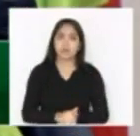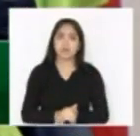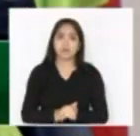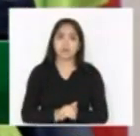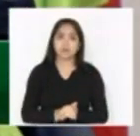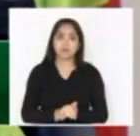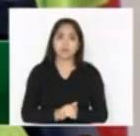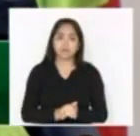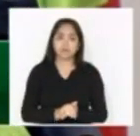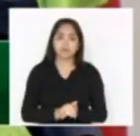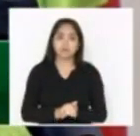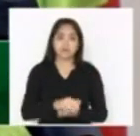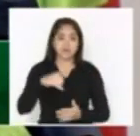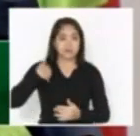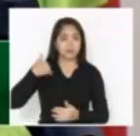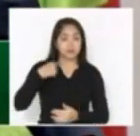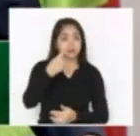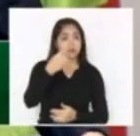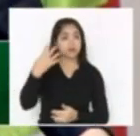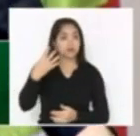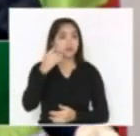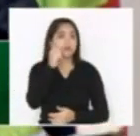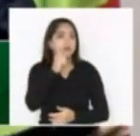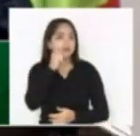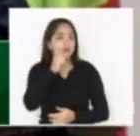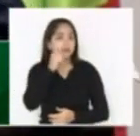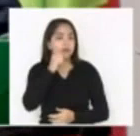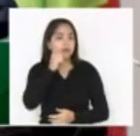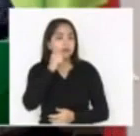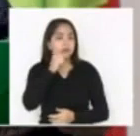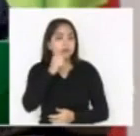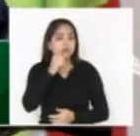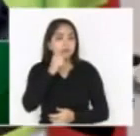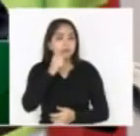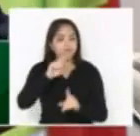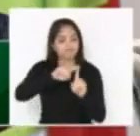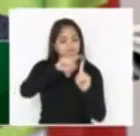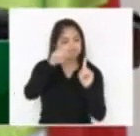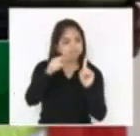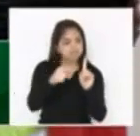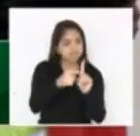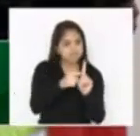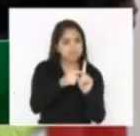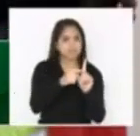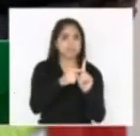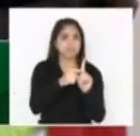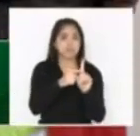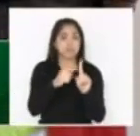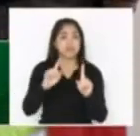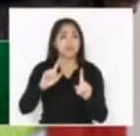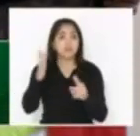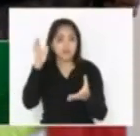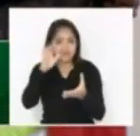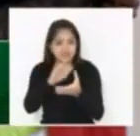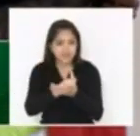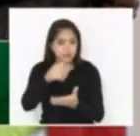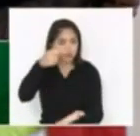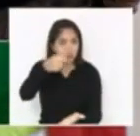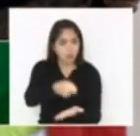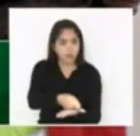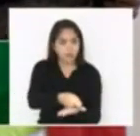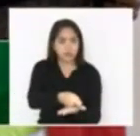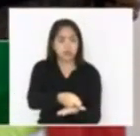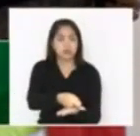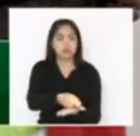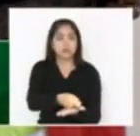Violentada aos 14 anos, Ade engravidou e casou obrigada.